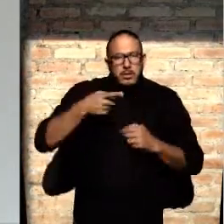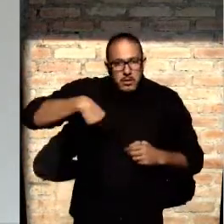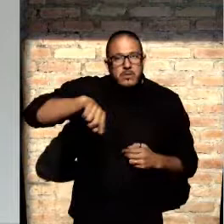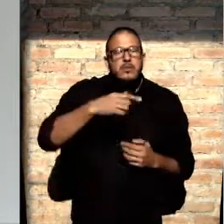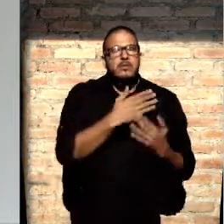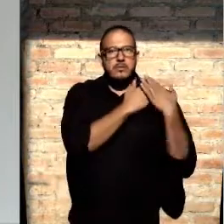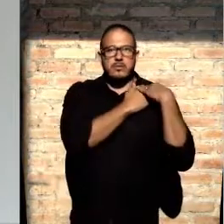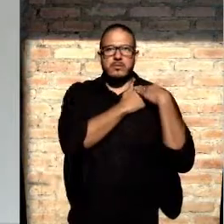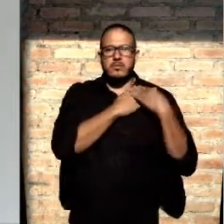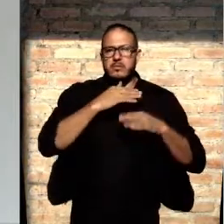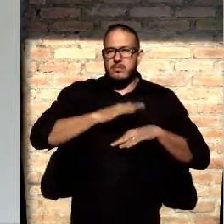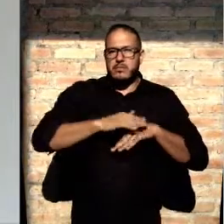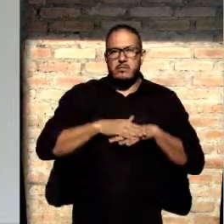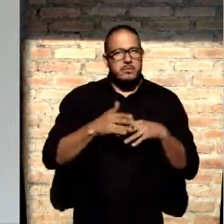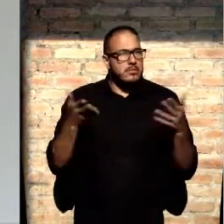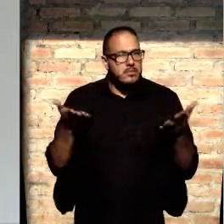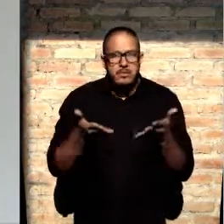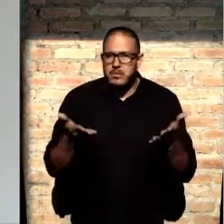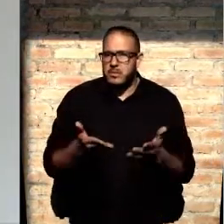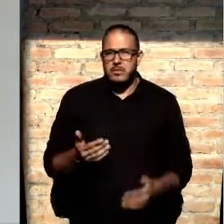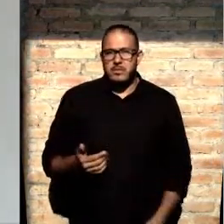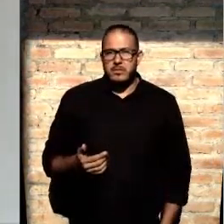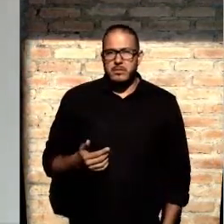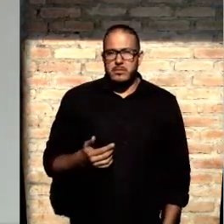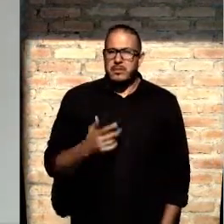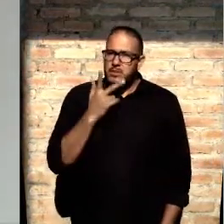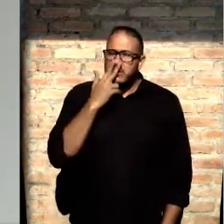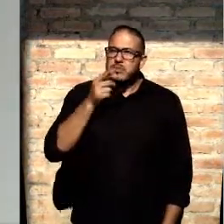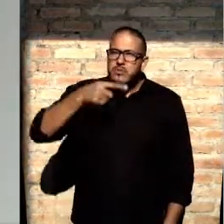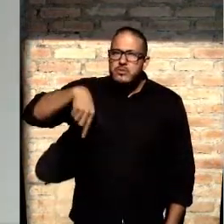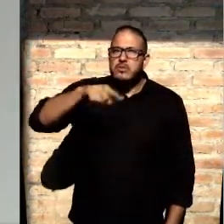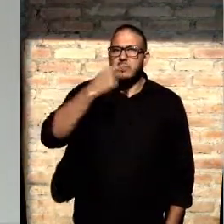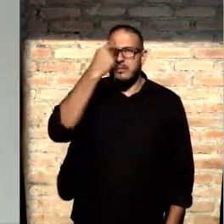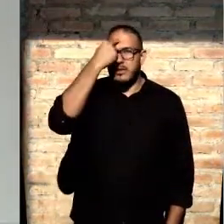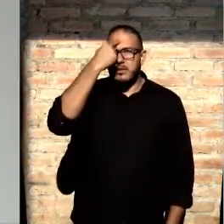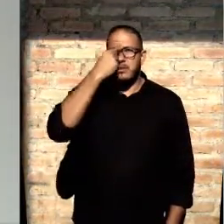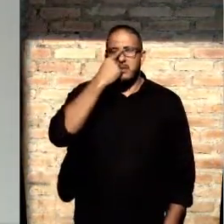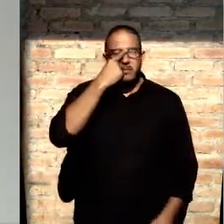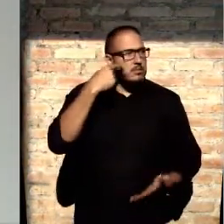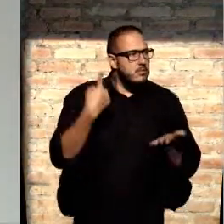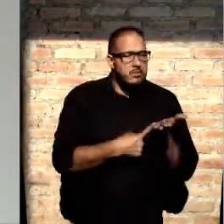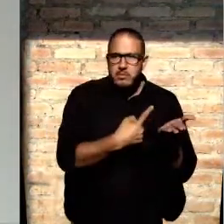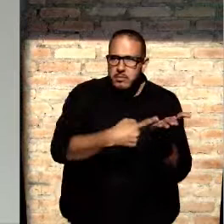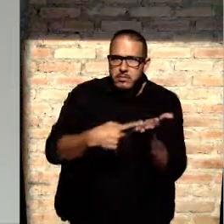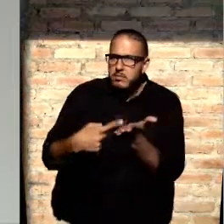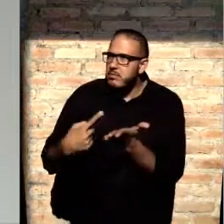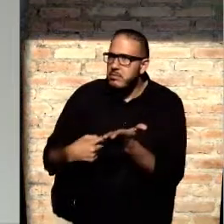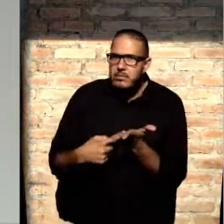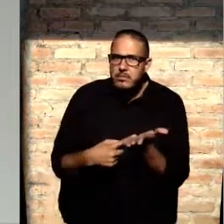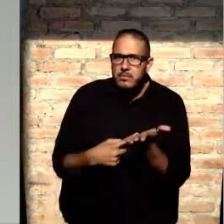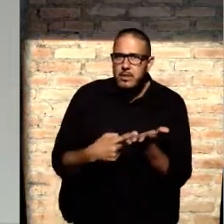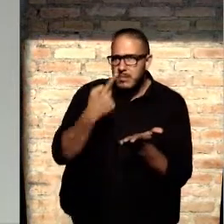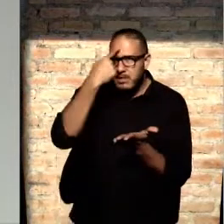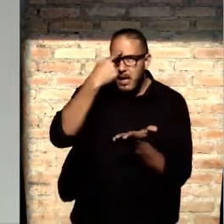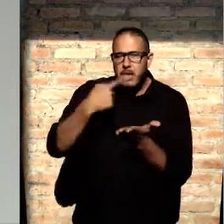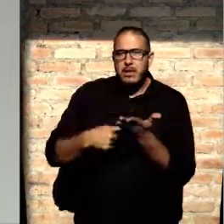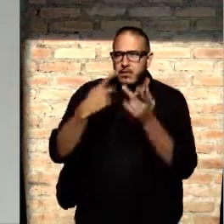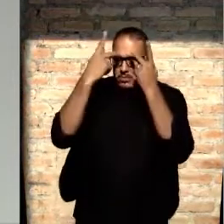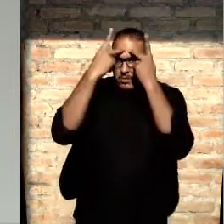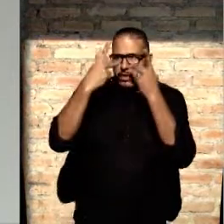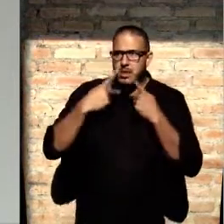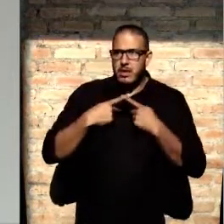agora é uma eu acho que é uma questão de a gente se comprometer com o outro não só